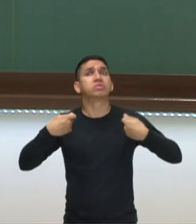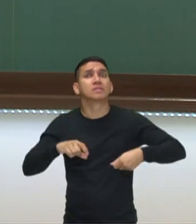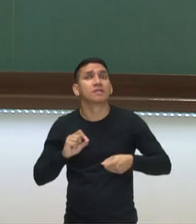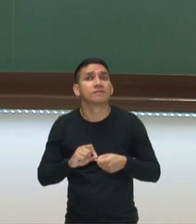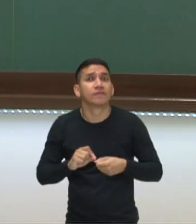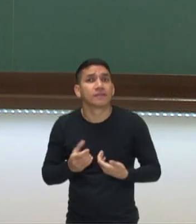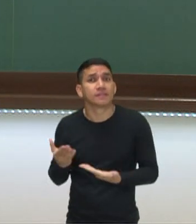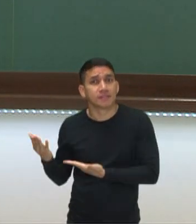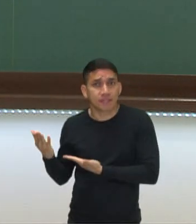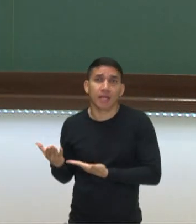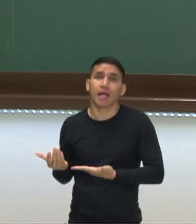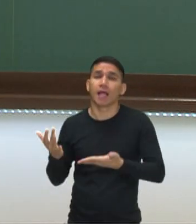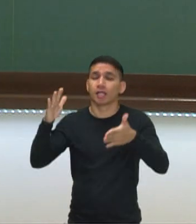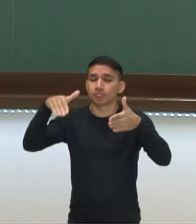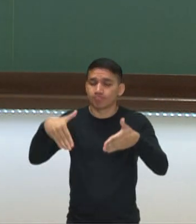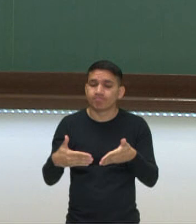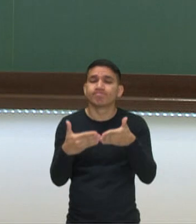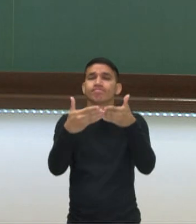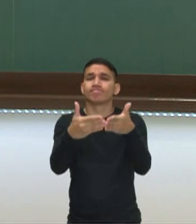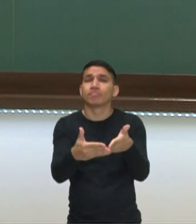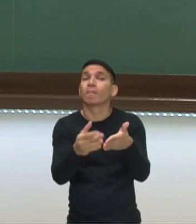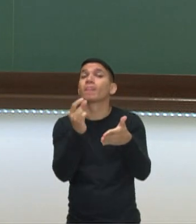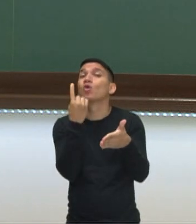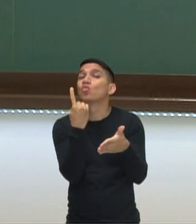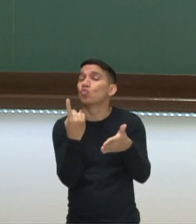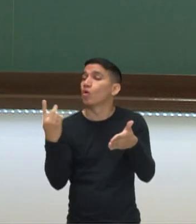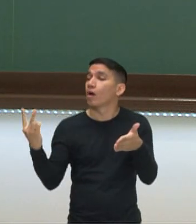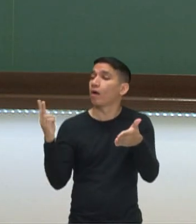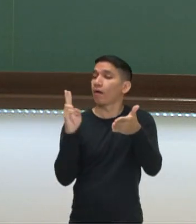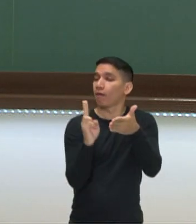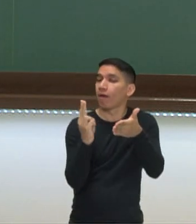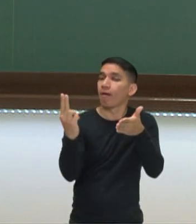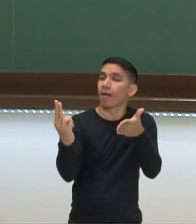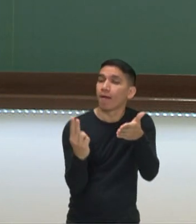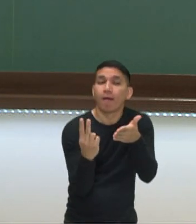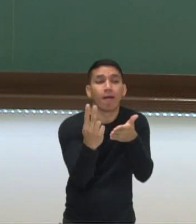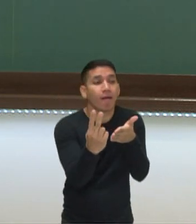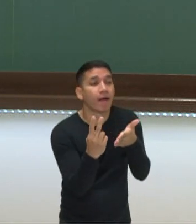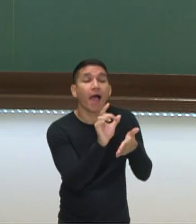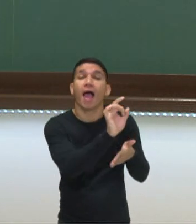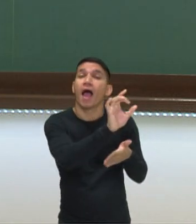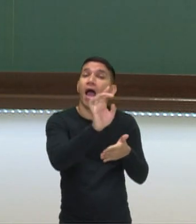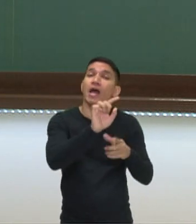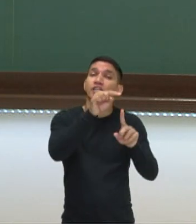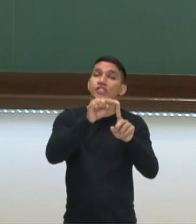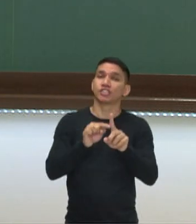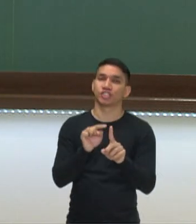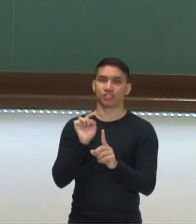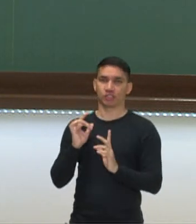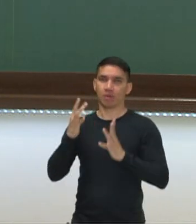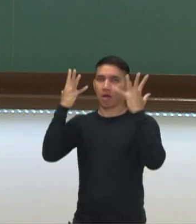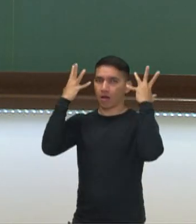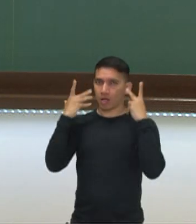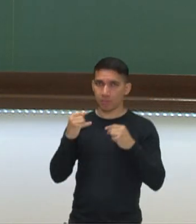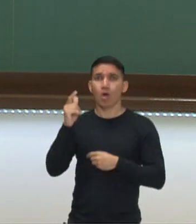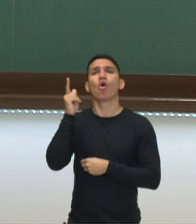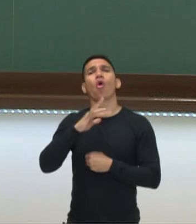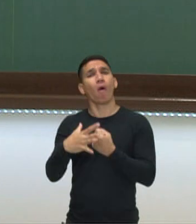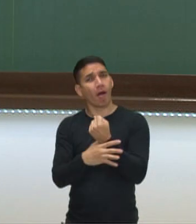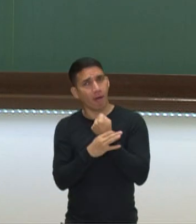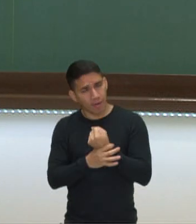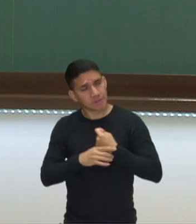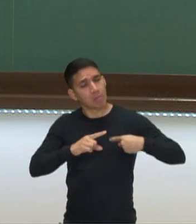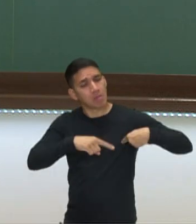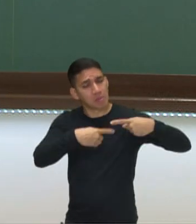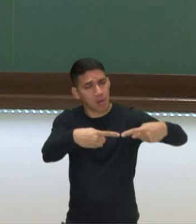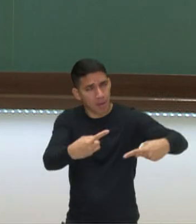fazer? Levar até a arca um casal de cada espécie, para garantir a reprodução desses seres